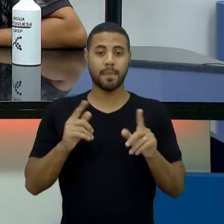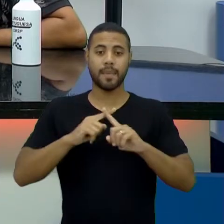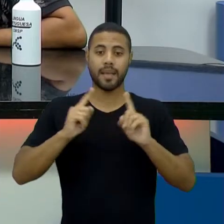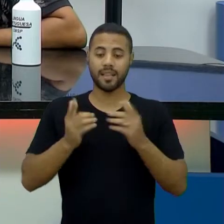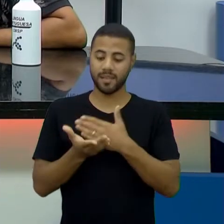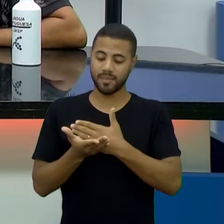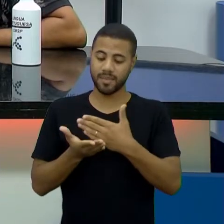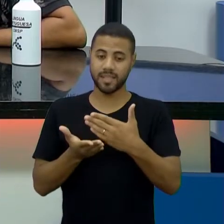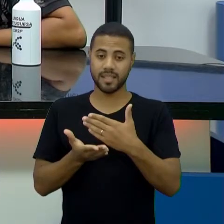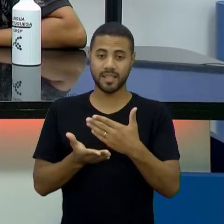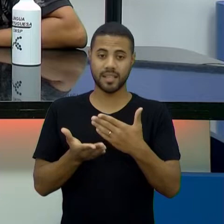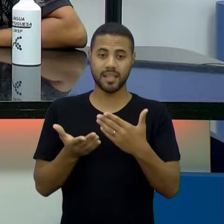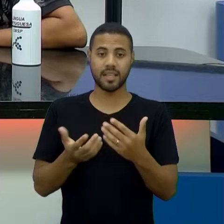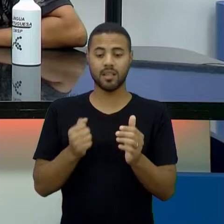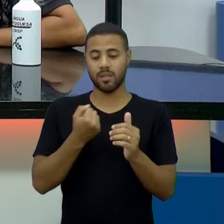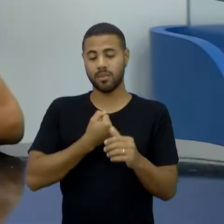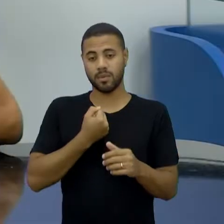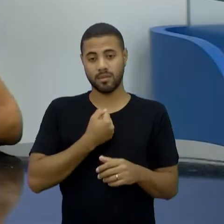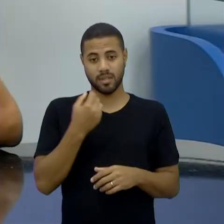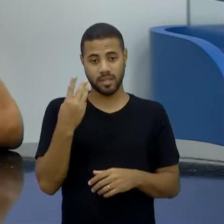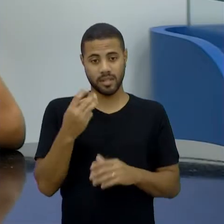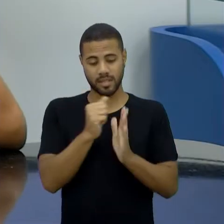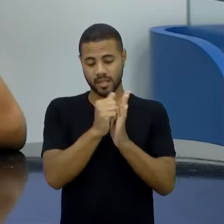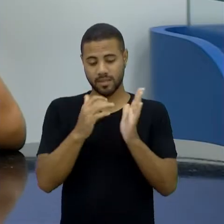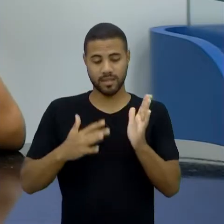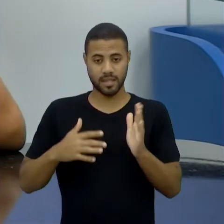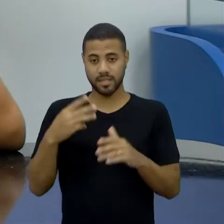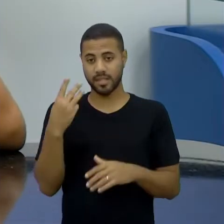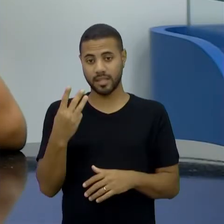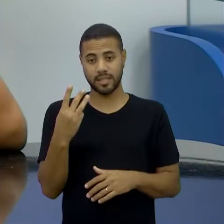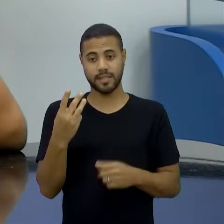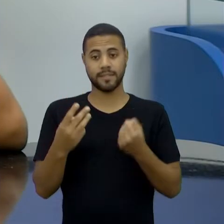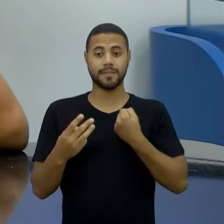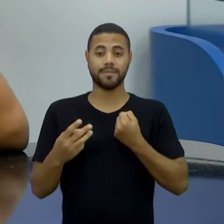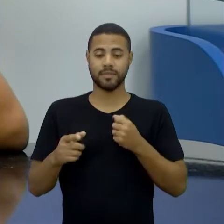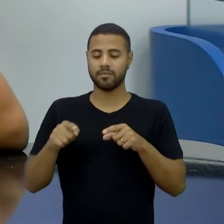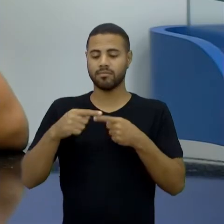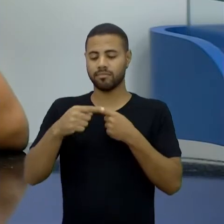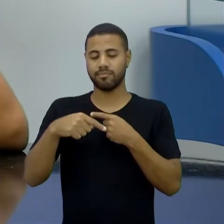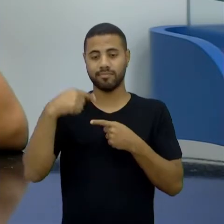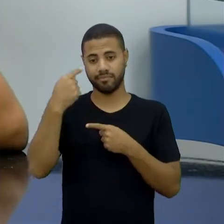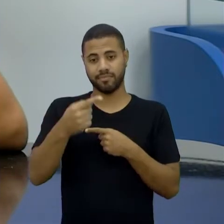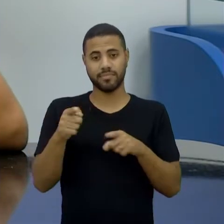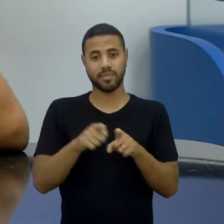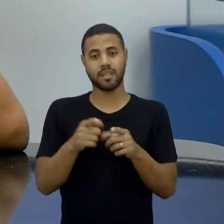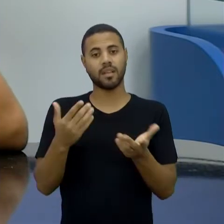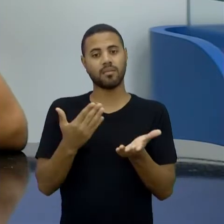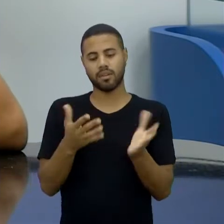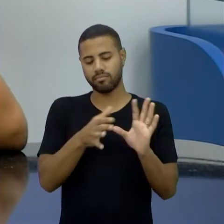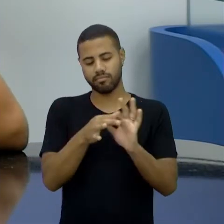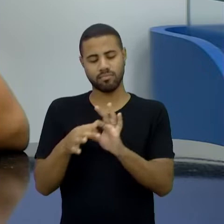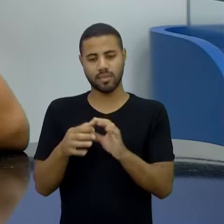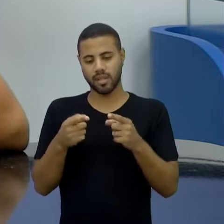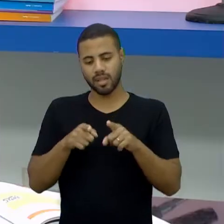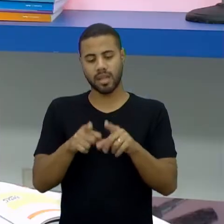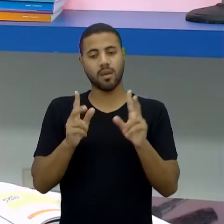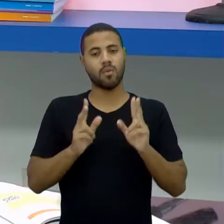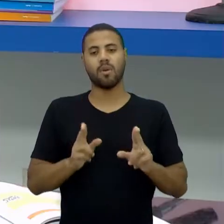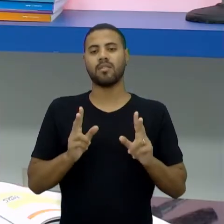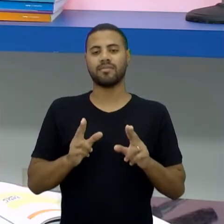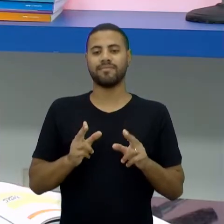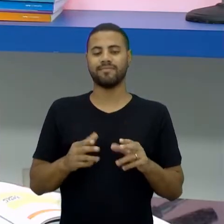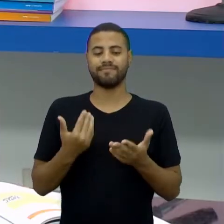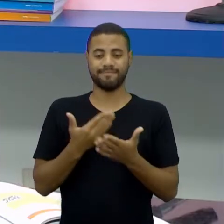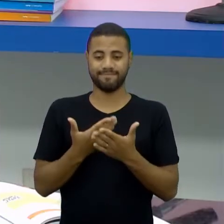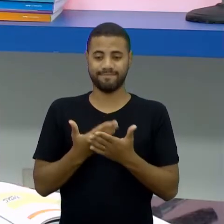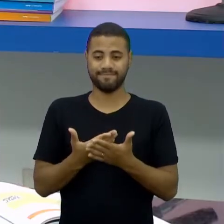a atividade integrada 3, isso. Não é? É a semana que vem. Eu também, esses assuntos, na outra. Esses temas vão aí se conversar, né? Então, essa é a